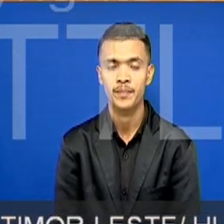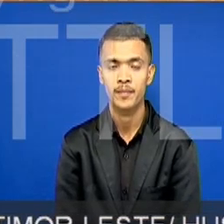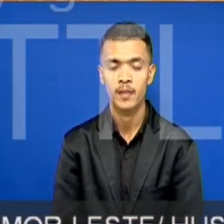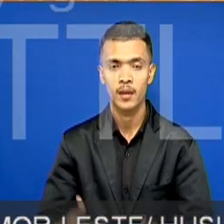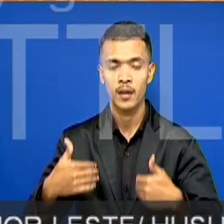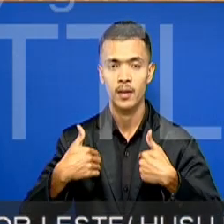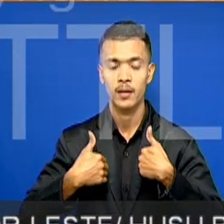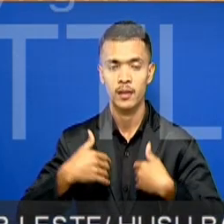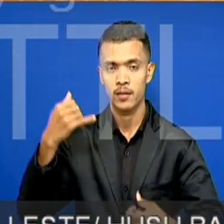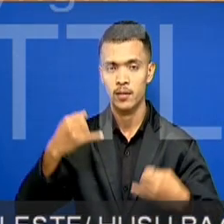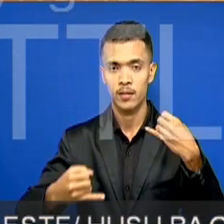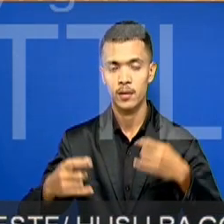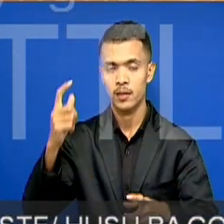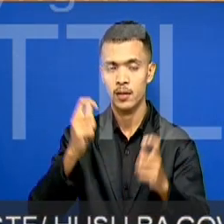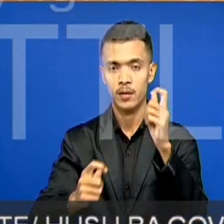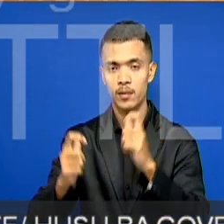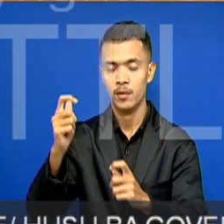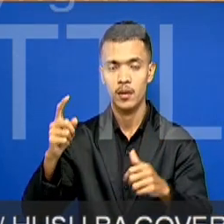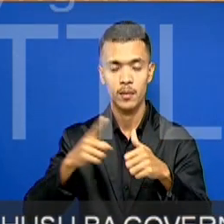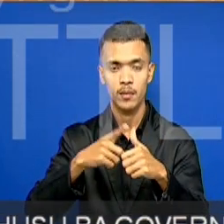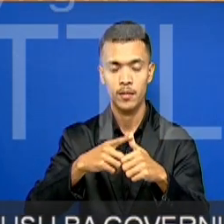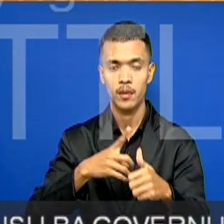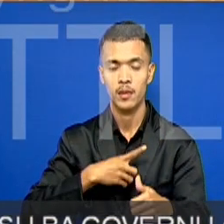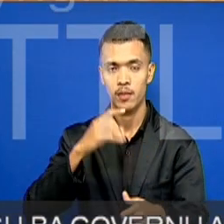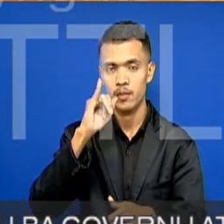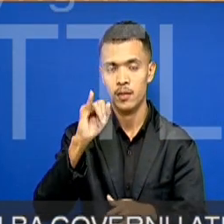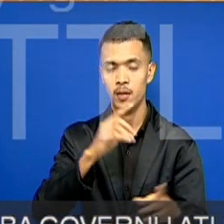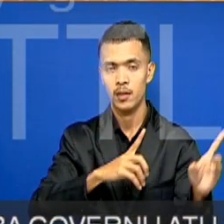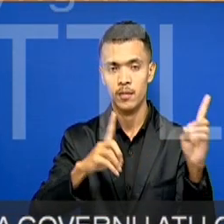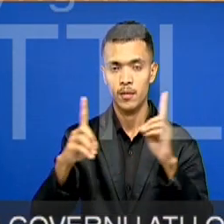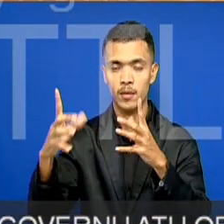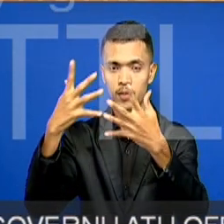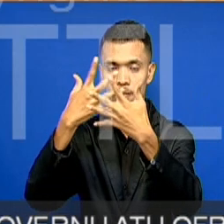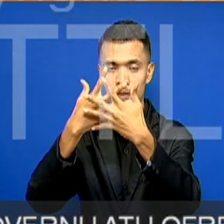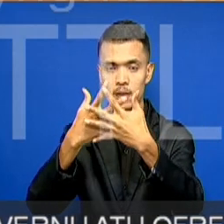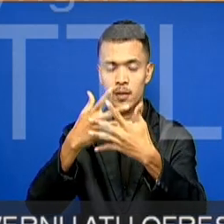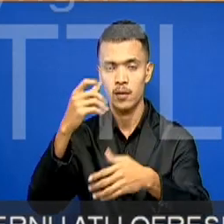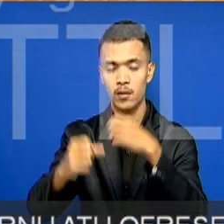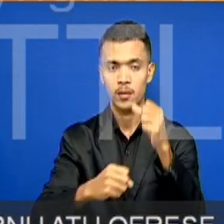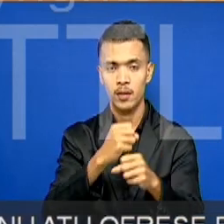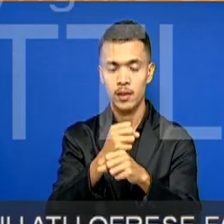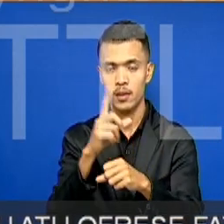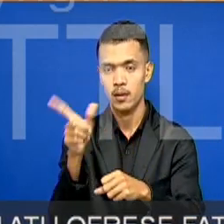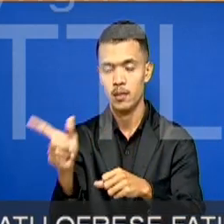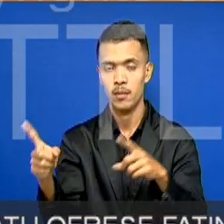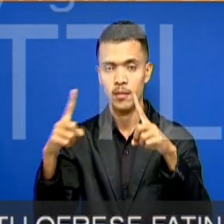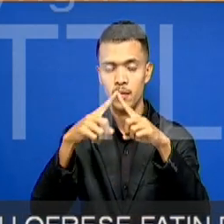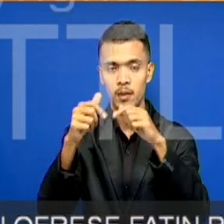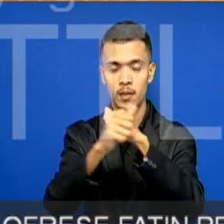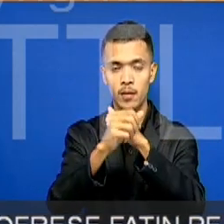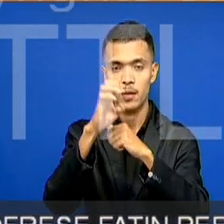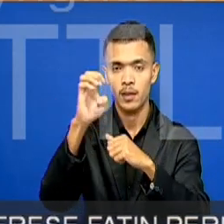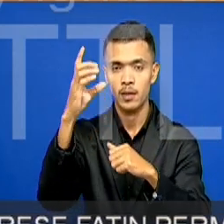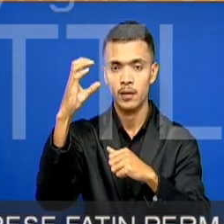Hija setor justiça, Tribunal Judicial Primera Instância Díli aplica pena única Tinan Ronulu ba Arguidu